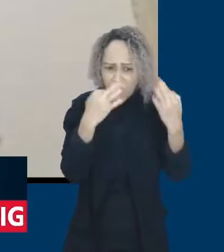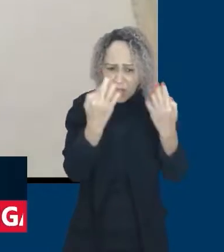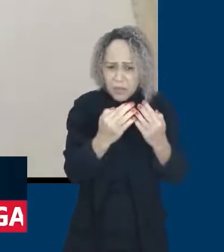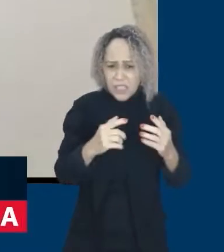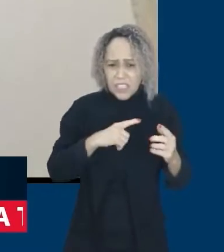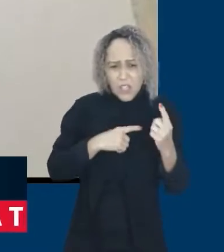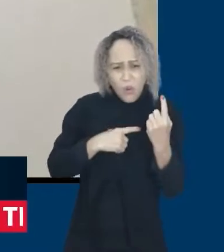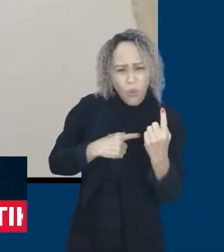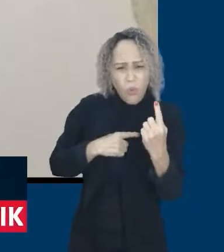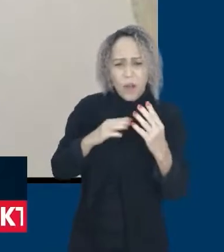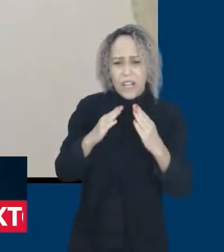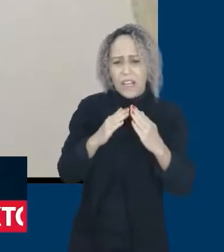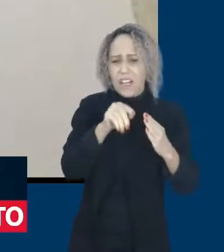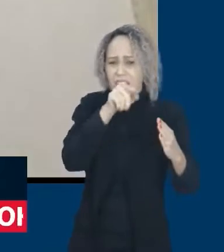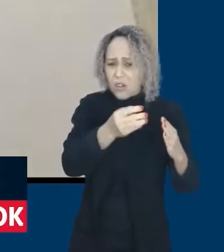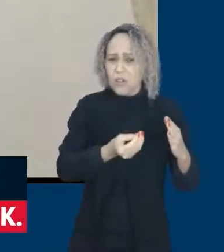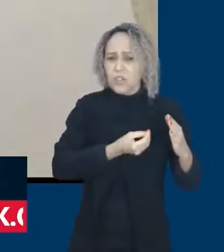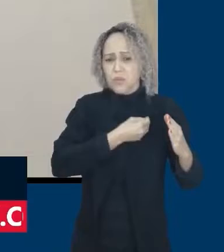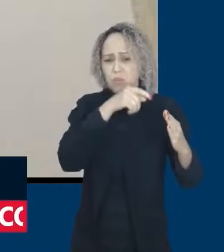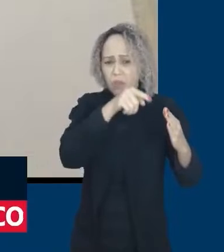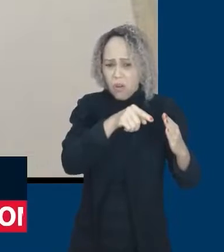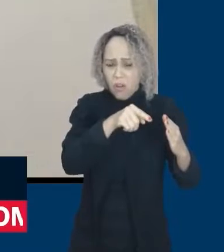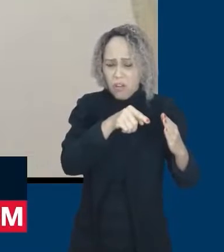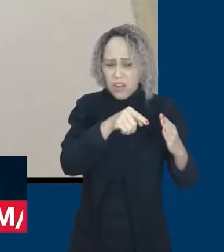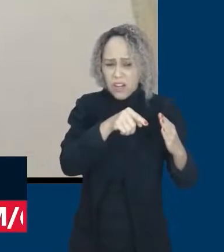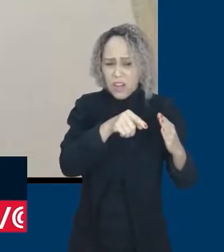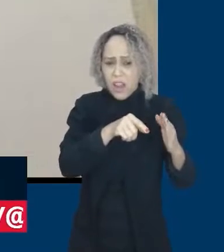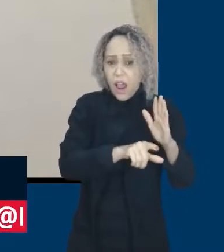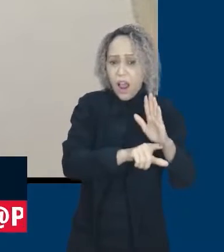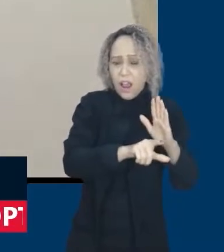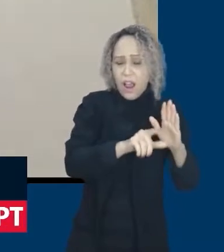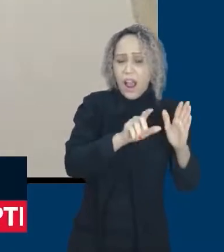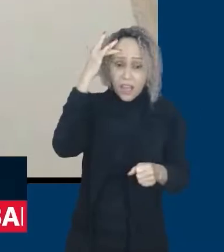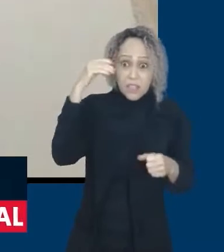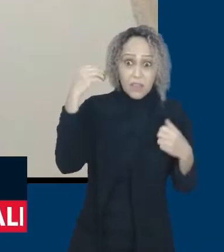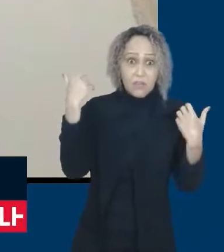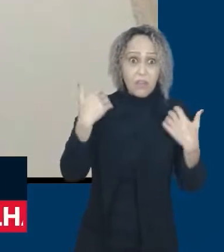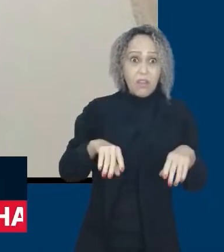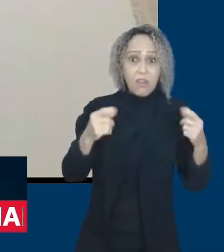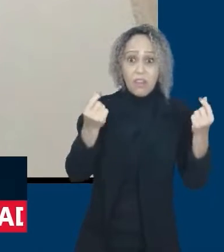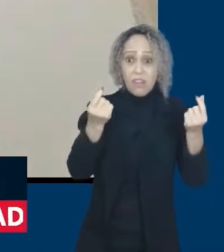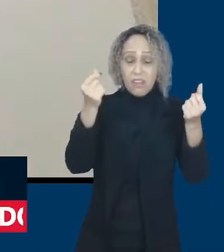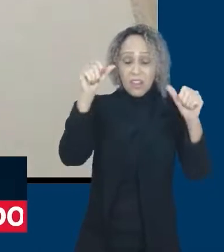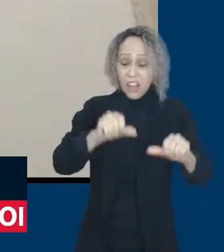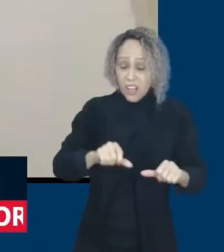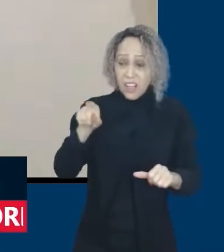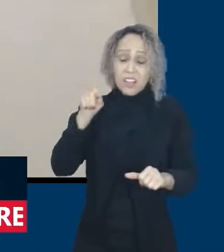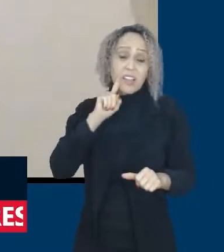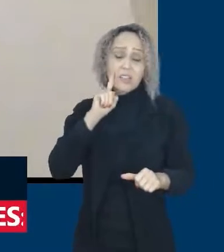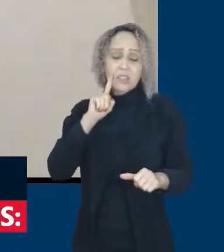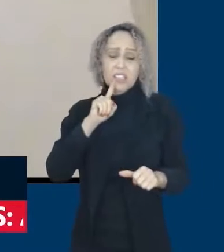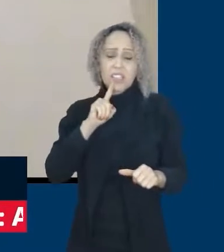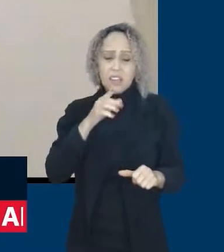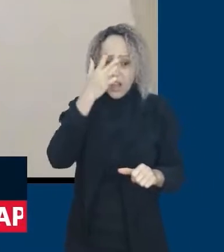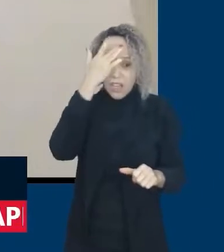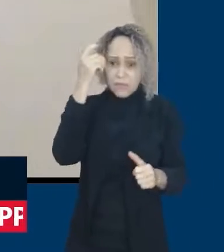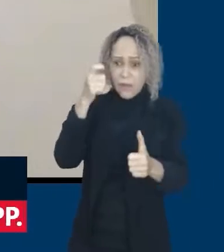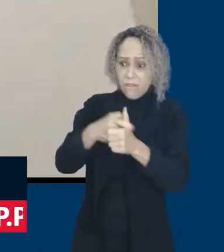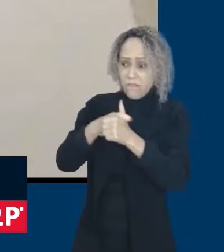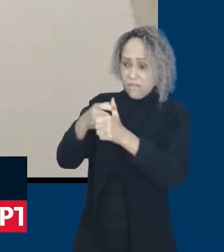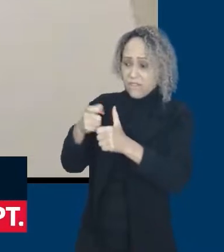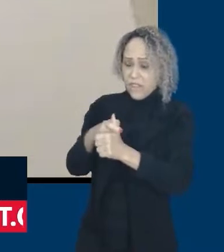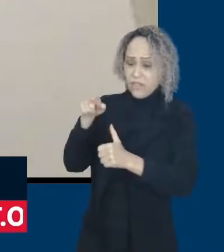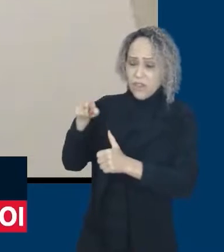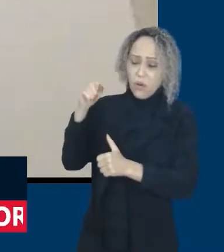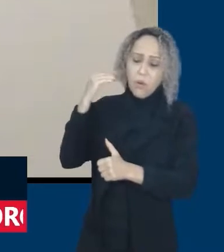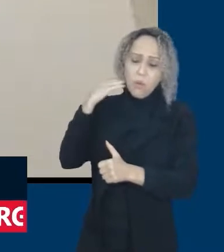morar, esse bem ele é impenhorável. Você não perde esse bem. Isso, até agora, sempre deu aquela